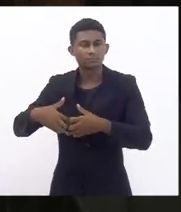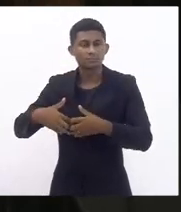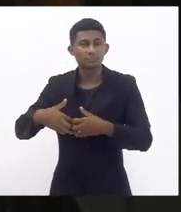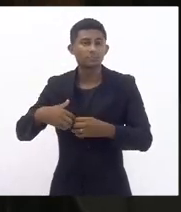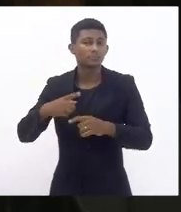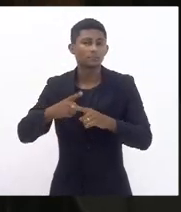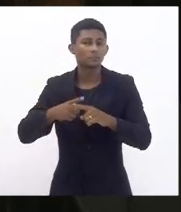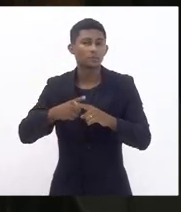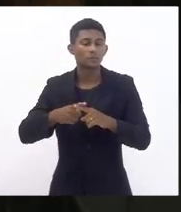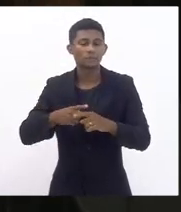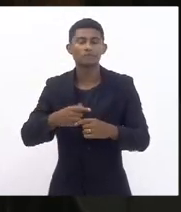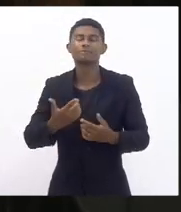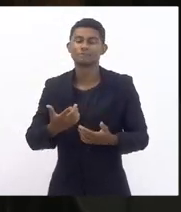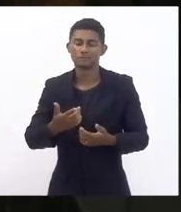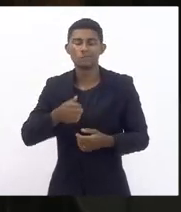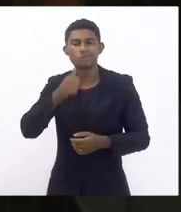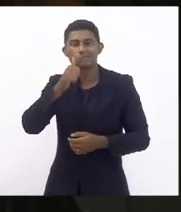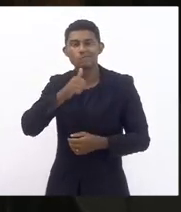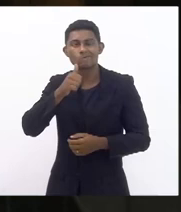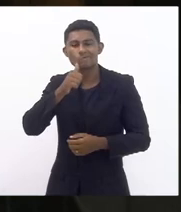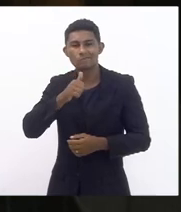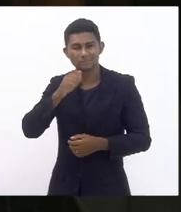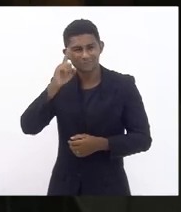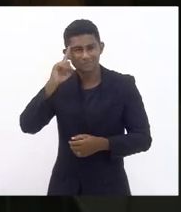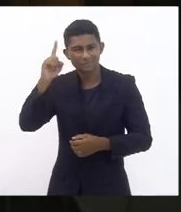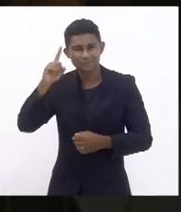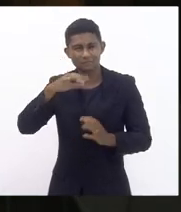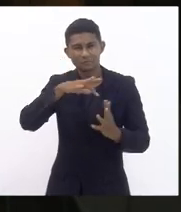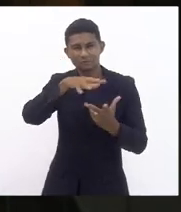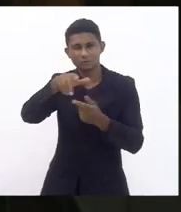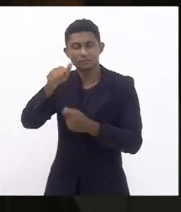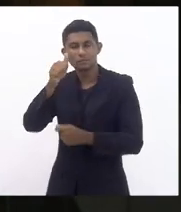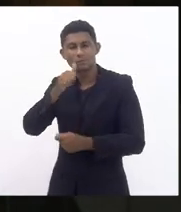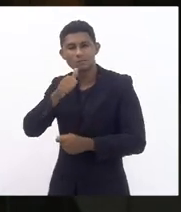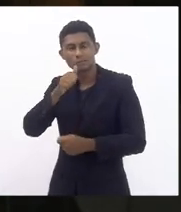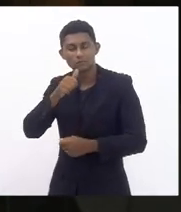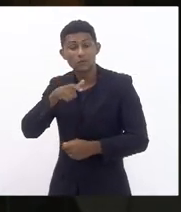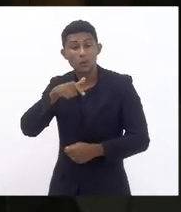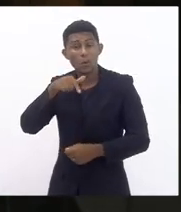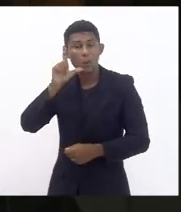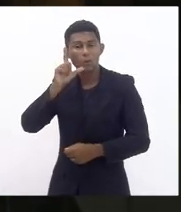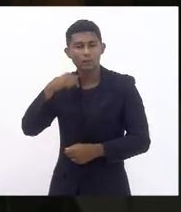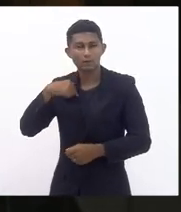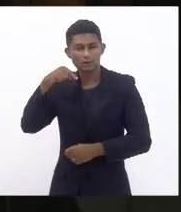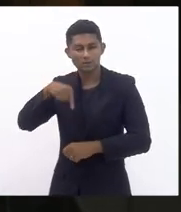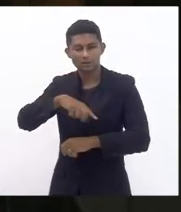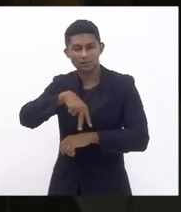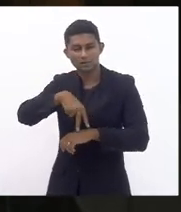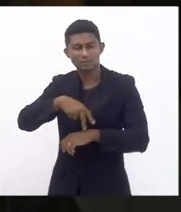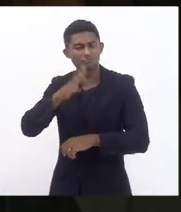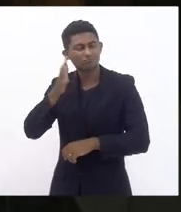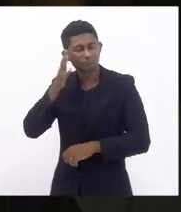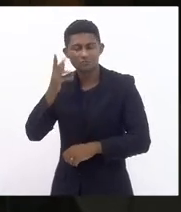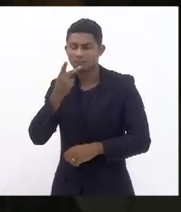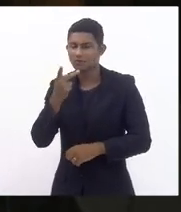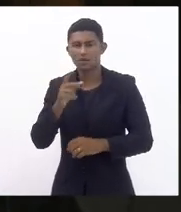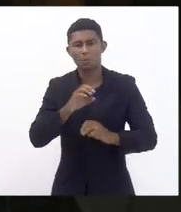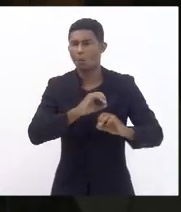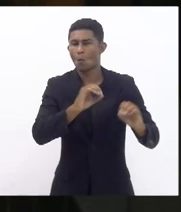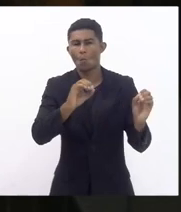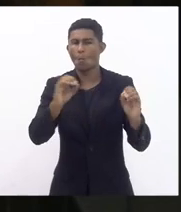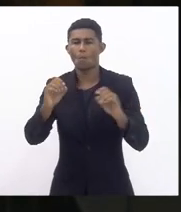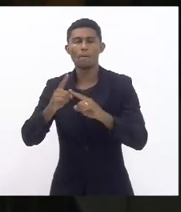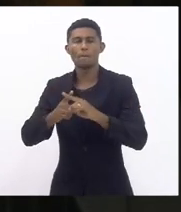do mês internacional de luta das mulheres. Ontem eu preferi não intervir aqui por duas razões. Primeiro, que achava que era mais importante ouvir as